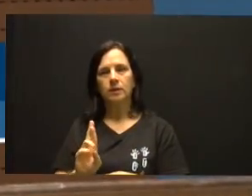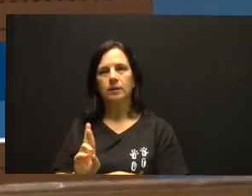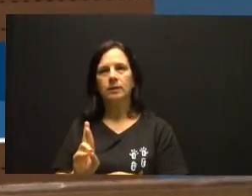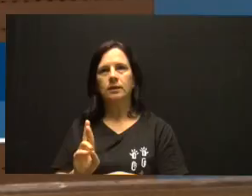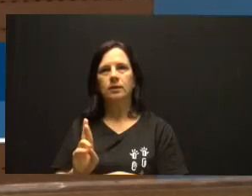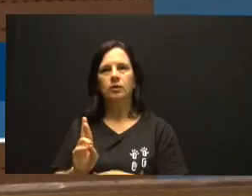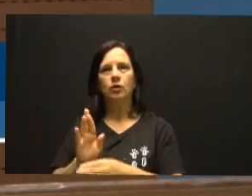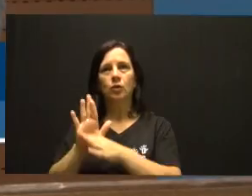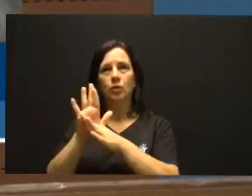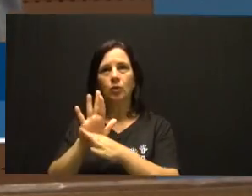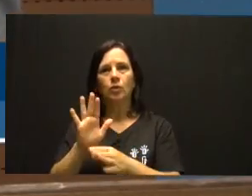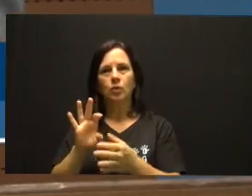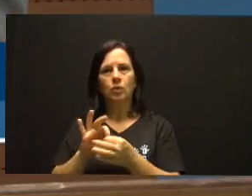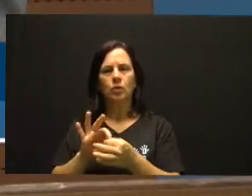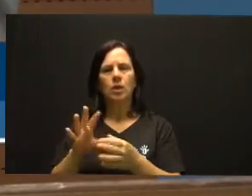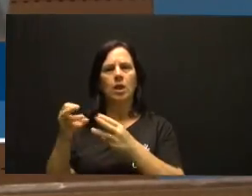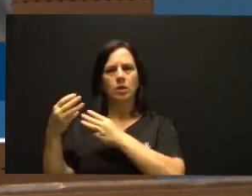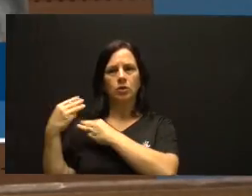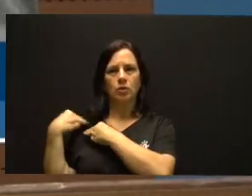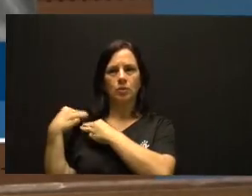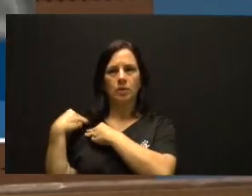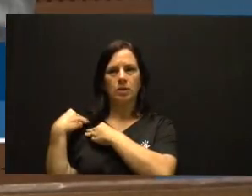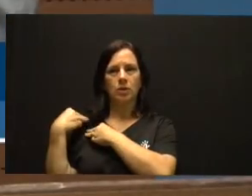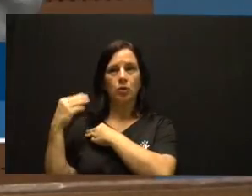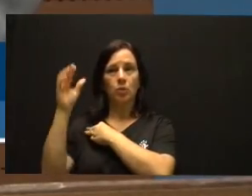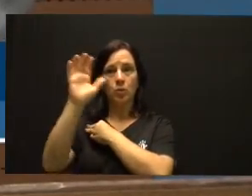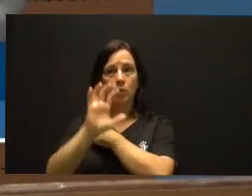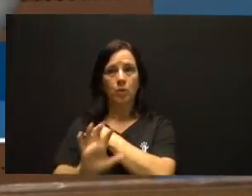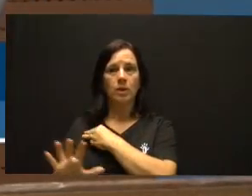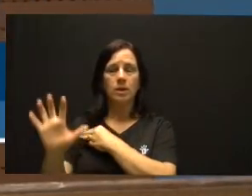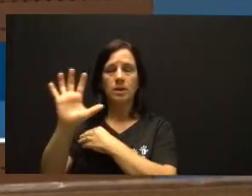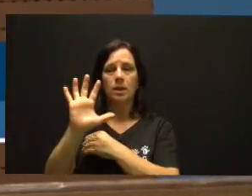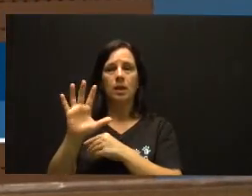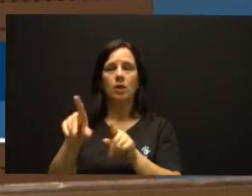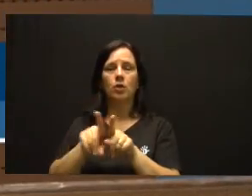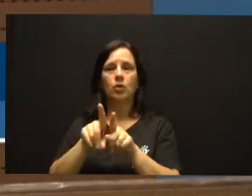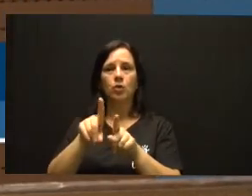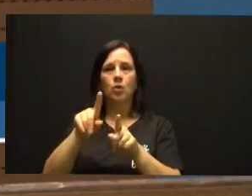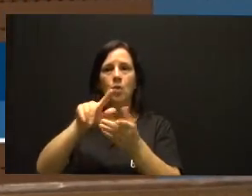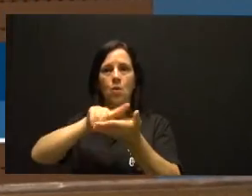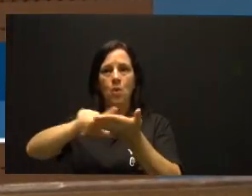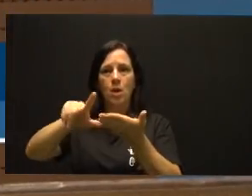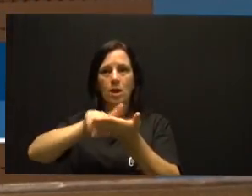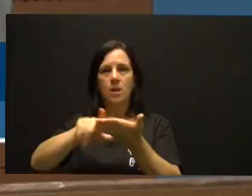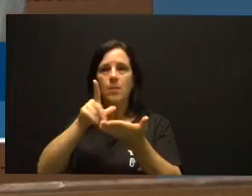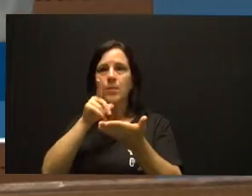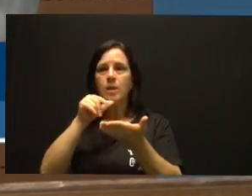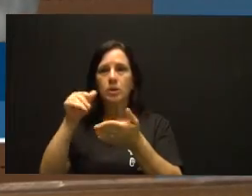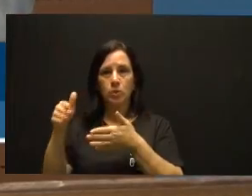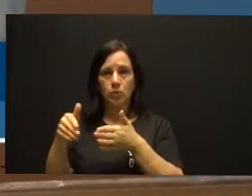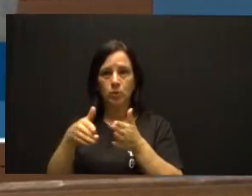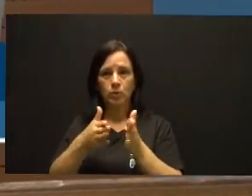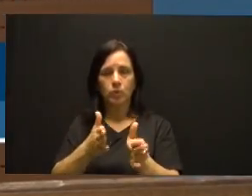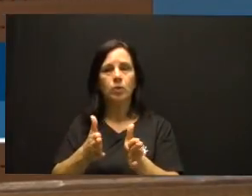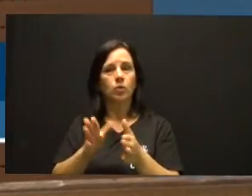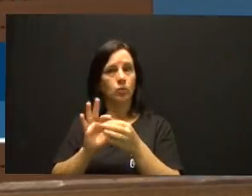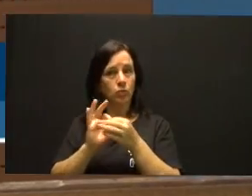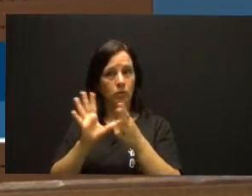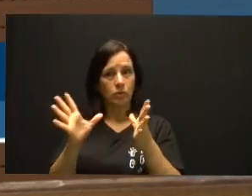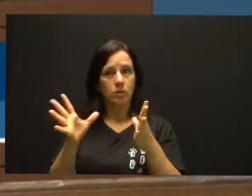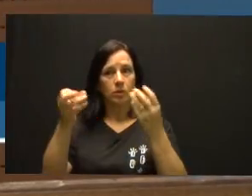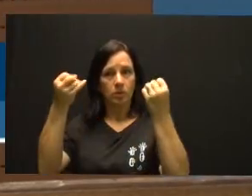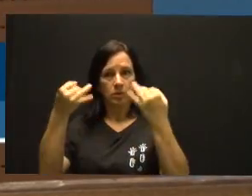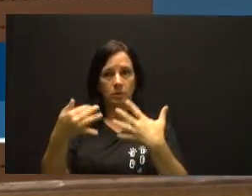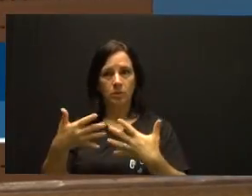extrema responsabilidade do Estado, não é do município as questões dos desassoreamentos. Deixar isso bem claro até mesmo para a população que nos